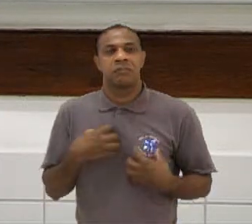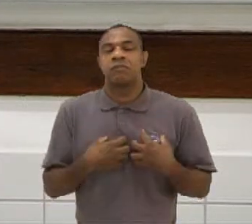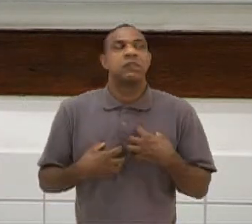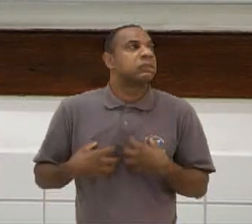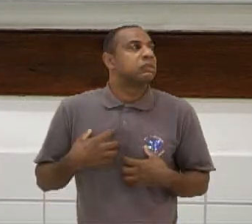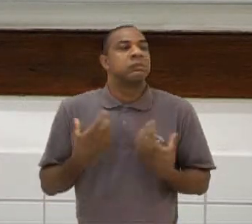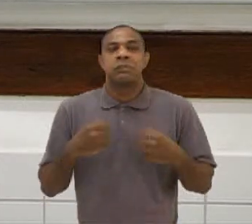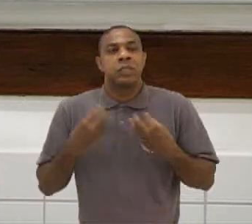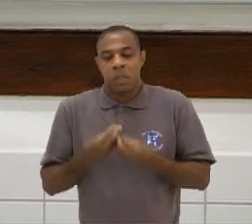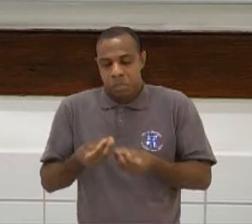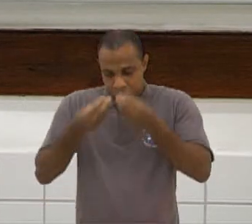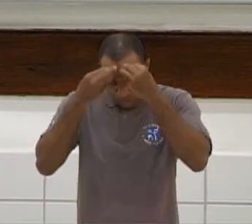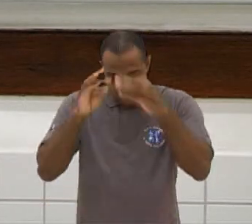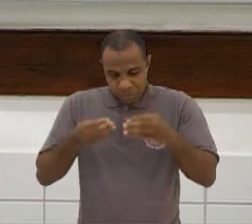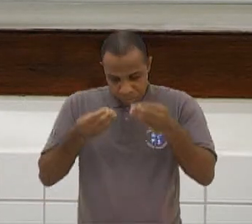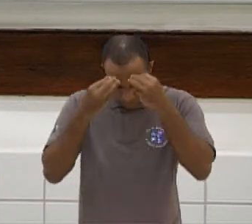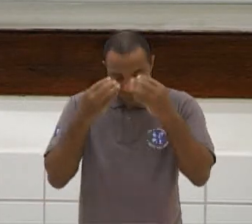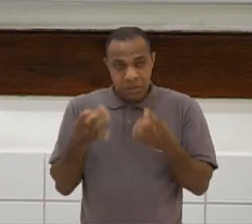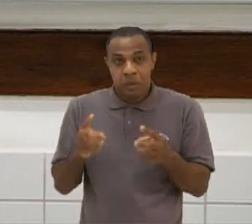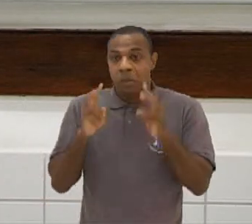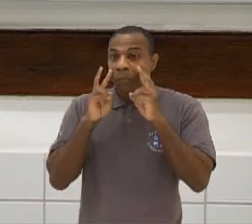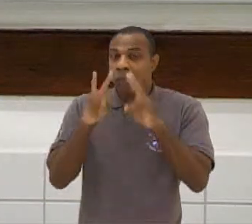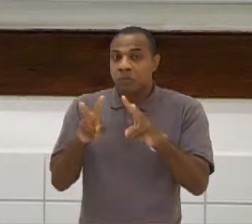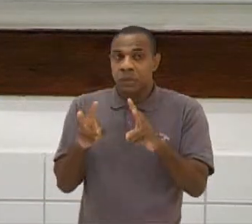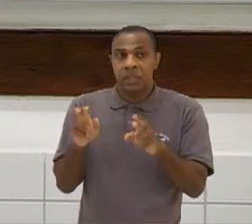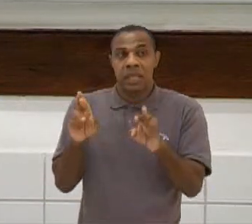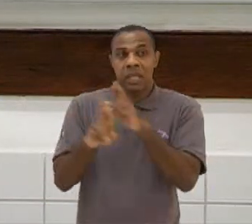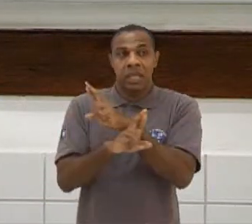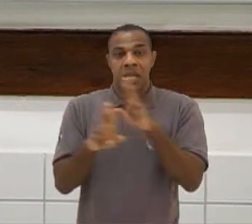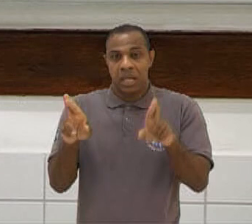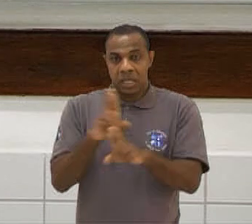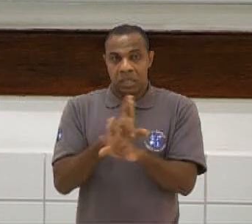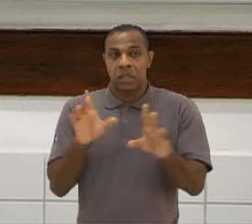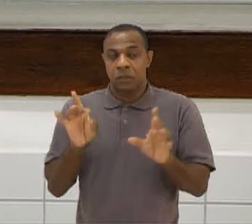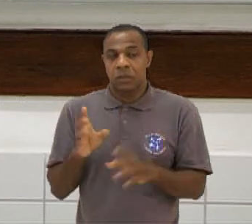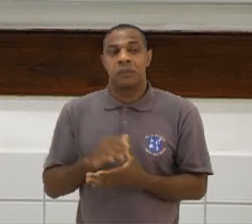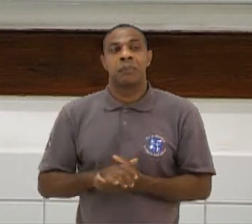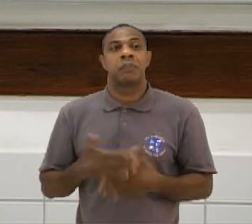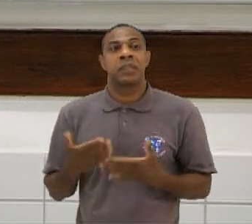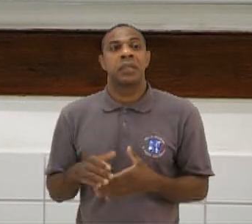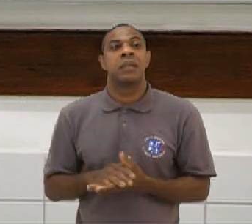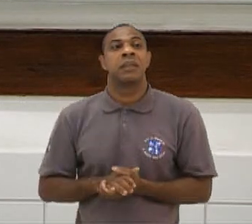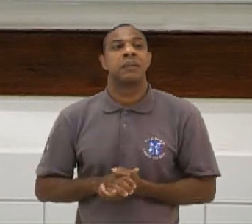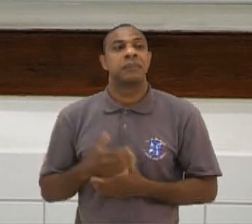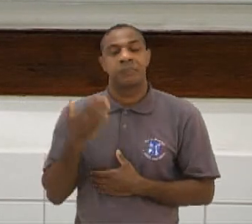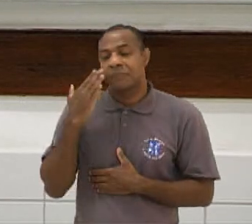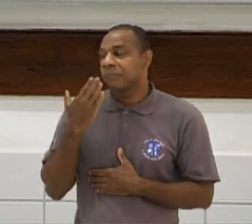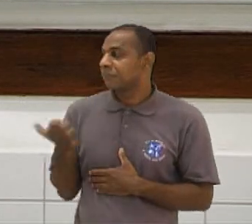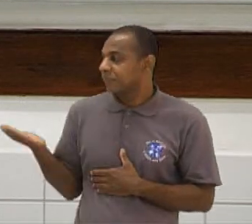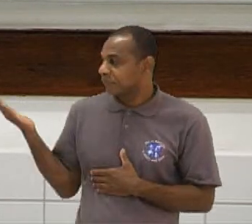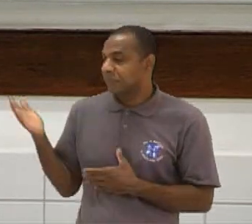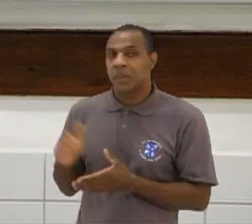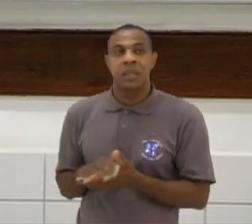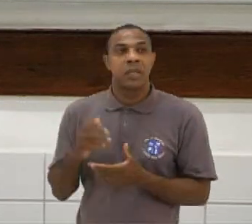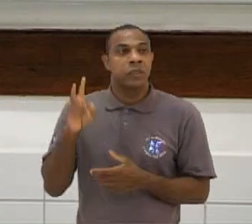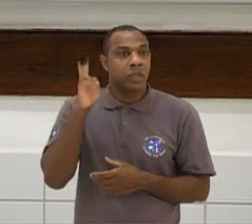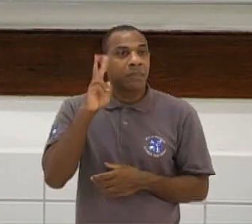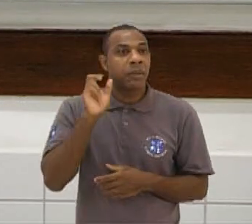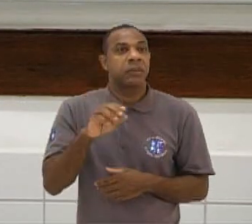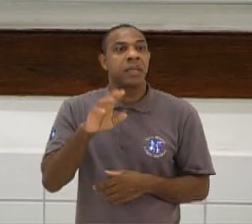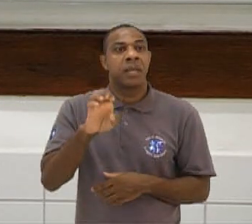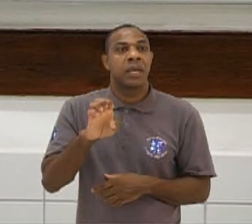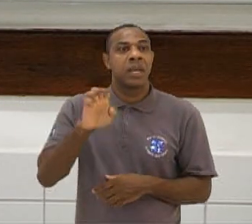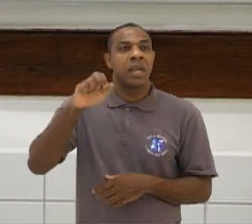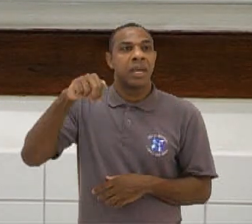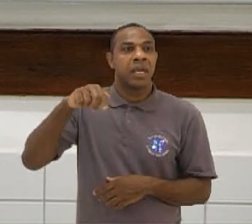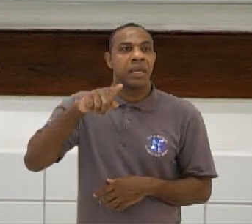precisa decorar essa tabela. É só para a gente poder relacionar. O importante é lembrar que enzimas geralmente terminam com ase. Tá? Geralmente porque temos